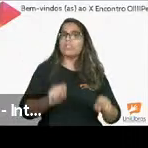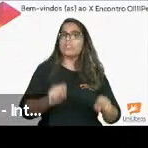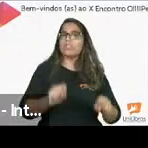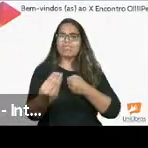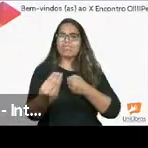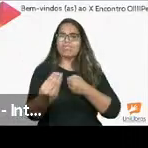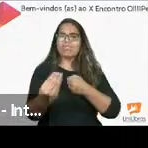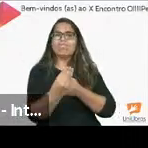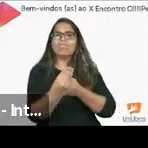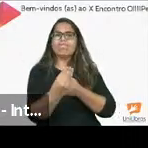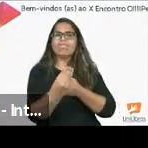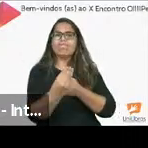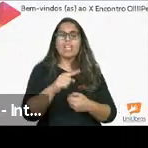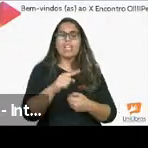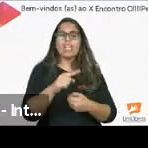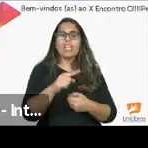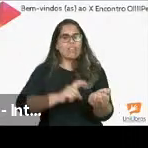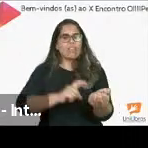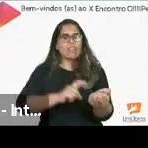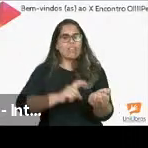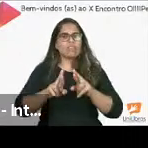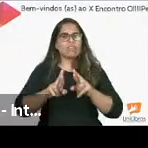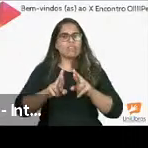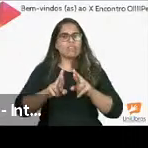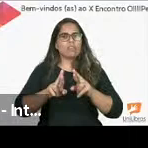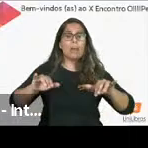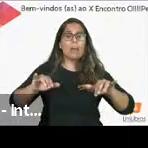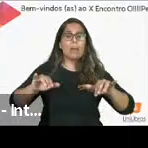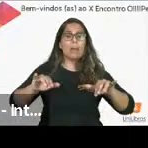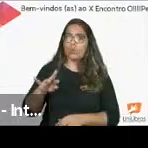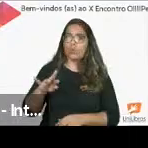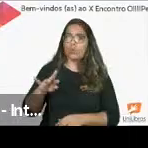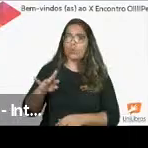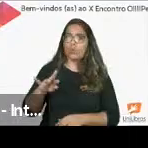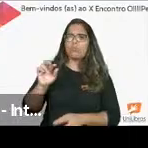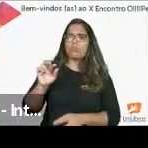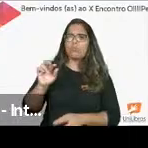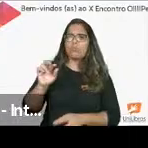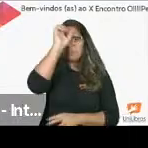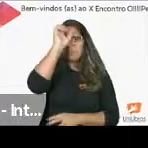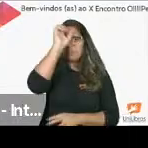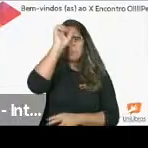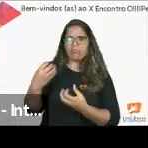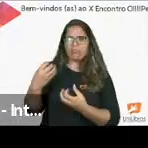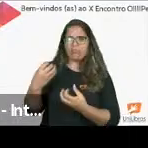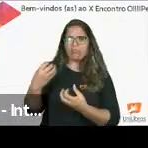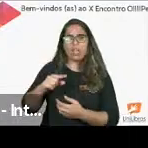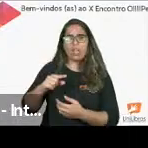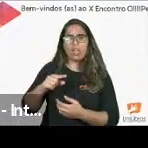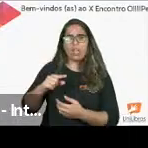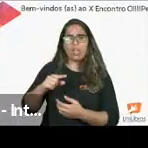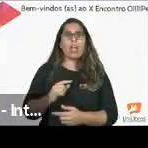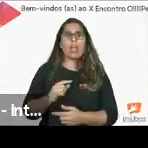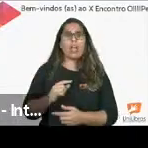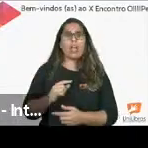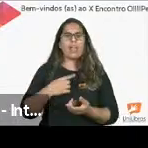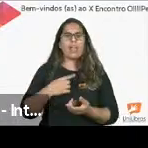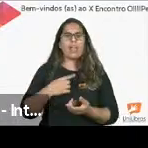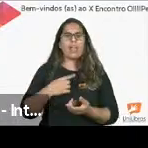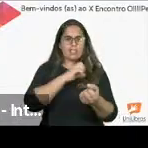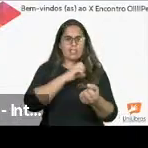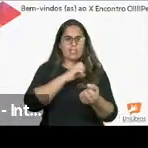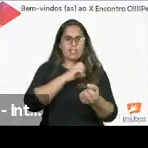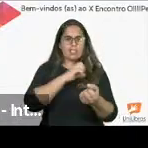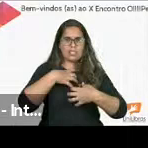similar ao sistema nervoso. Mas com o Maturana eu aprendi uma coisa diferente, eu aprendi que a atividade imunológica é uma parte